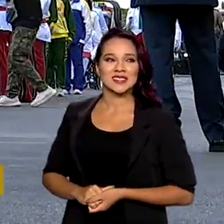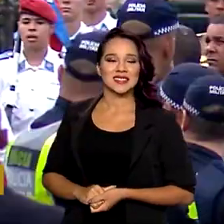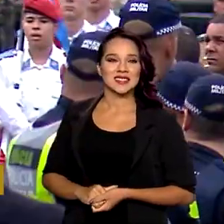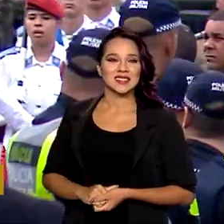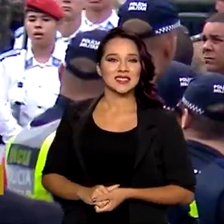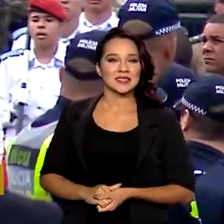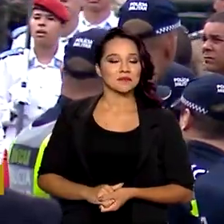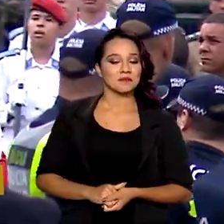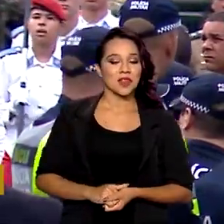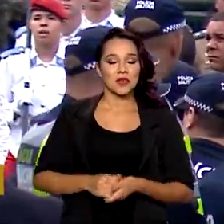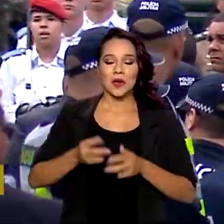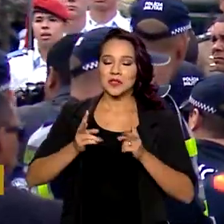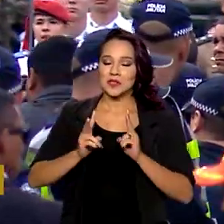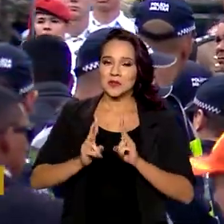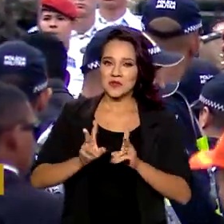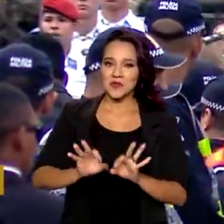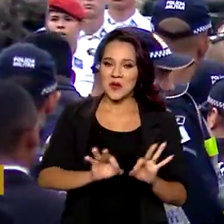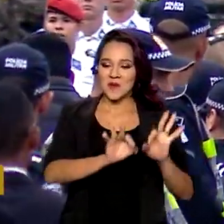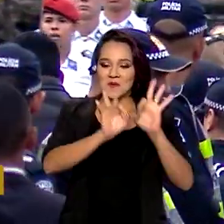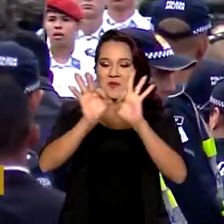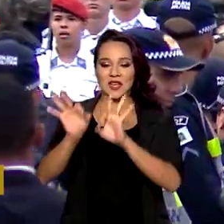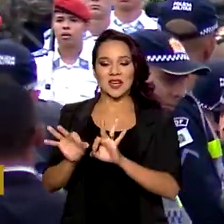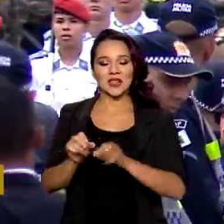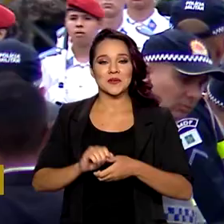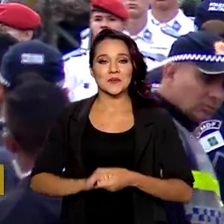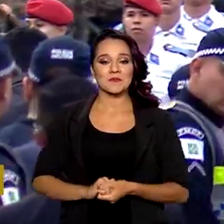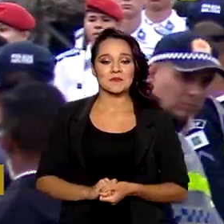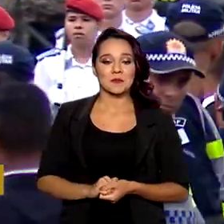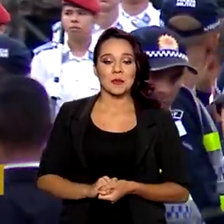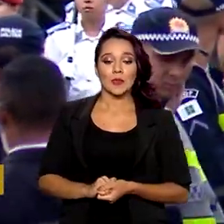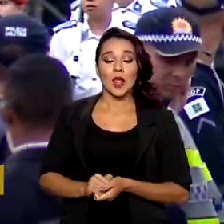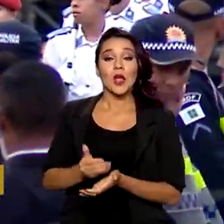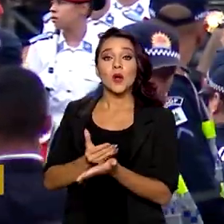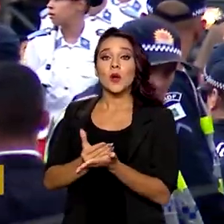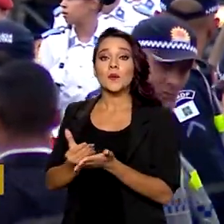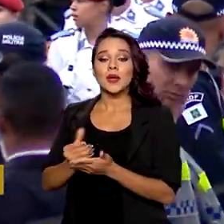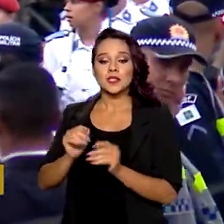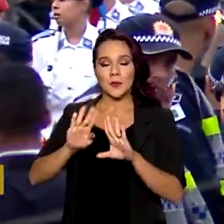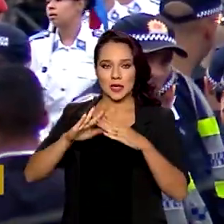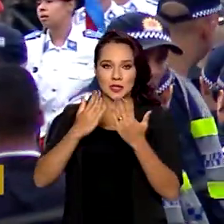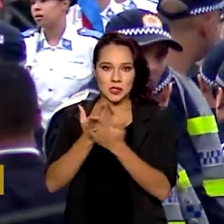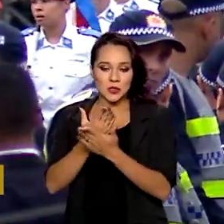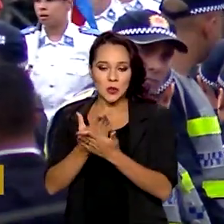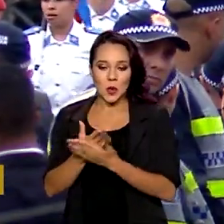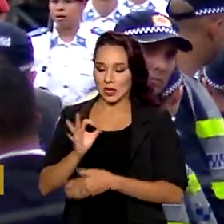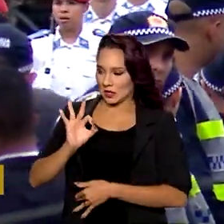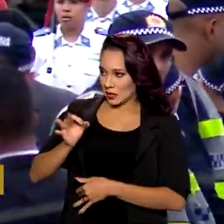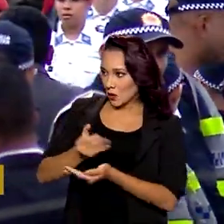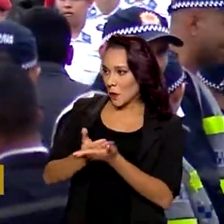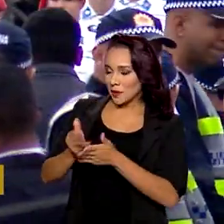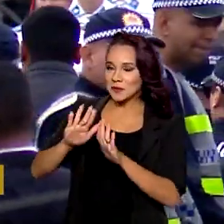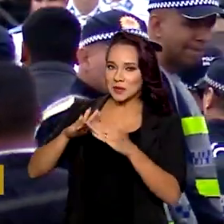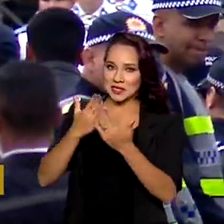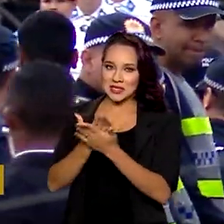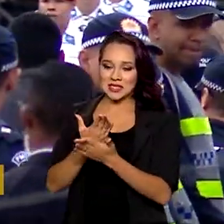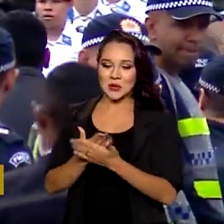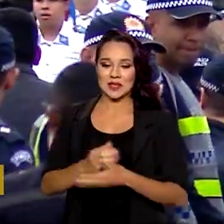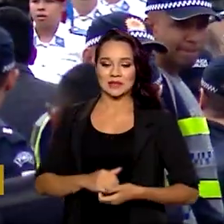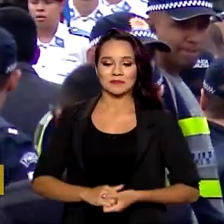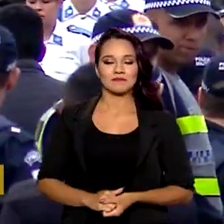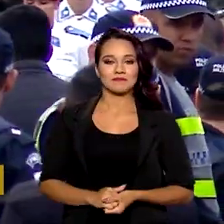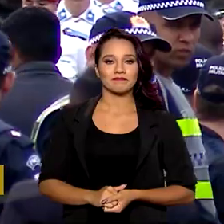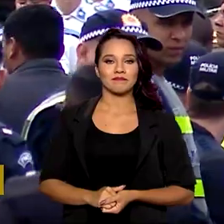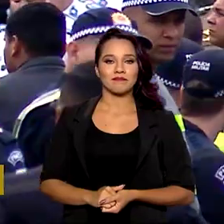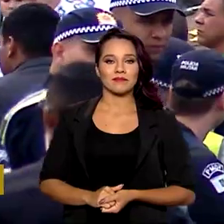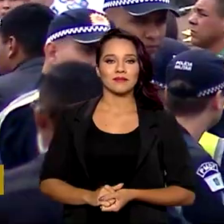Seguimos acompanhando o desfile aqui do chão. Começa pelas escolas, né, Paulo? Isso, exato. Não é isso, Coronel? Coronel